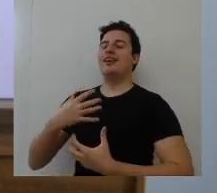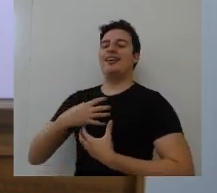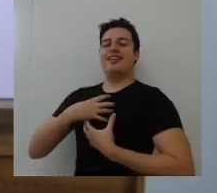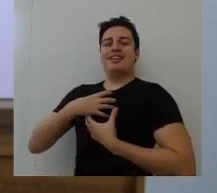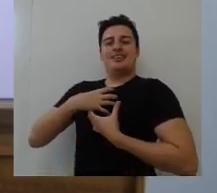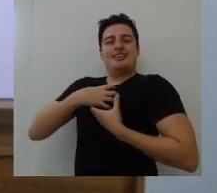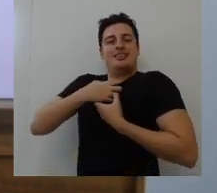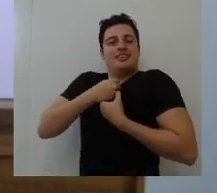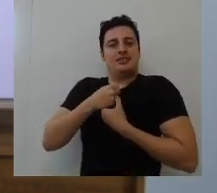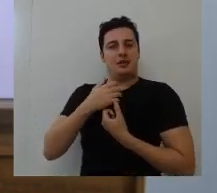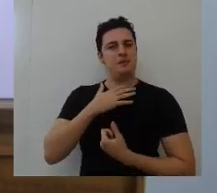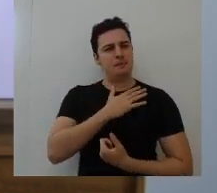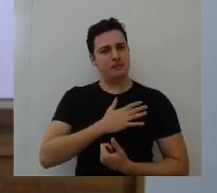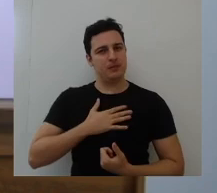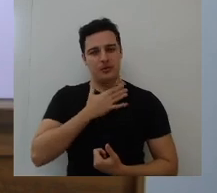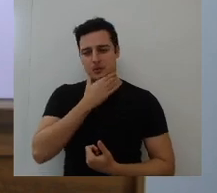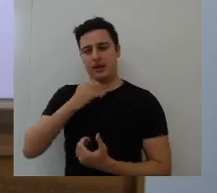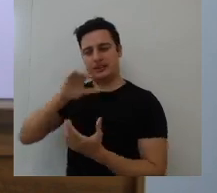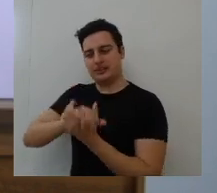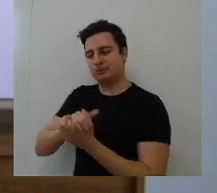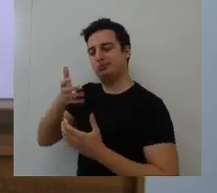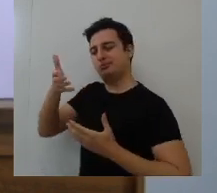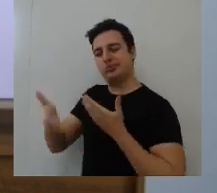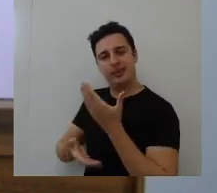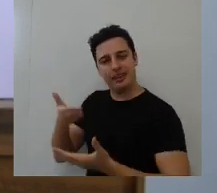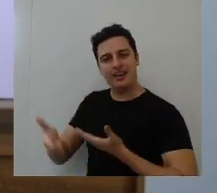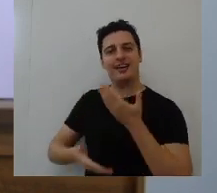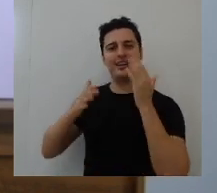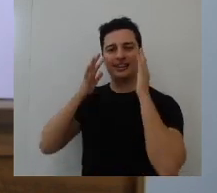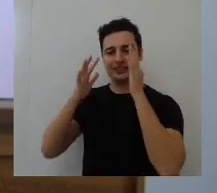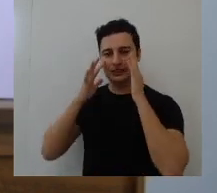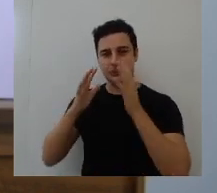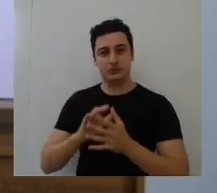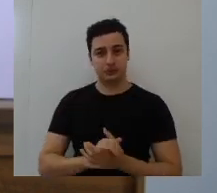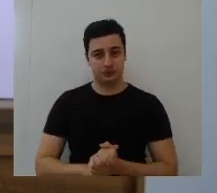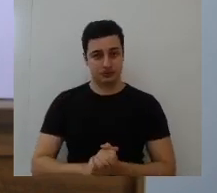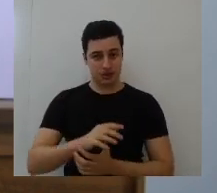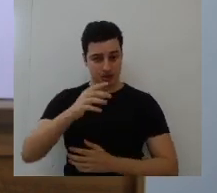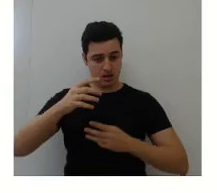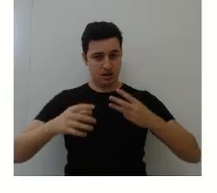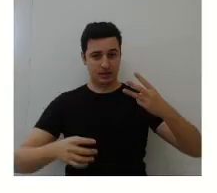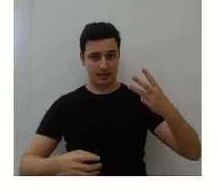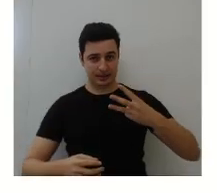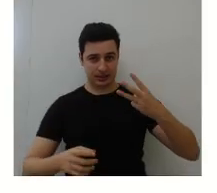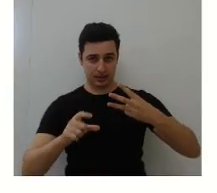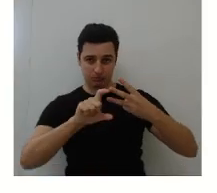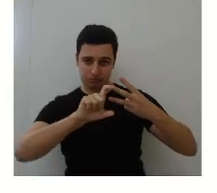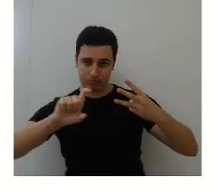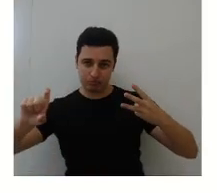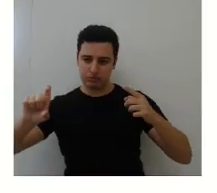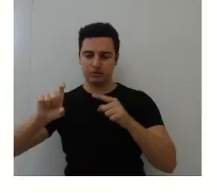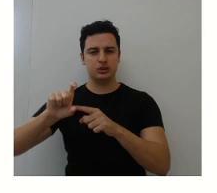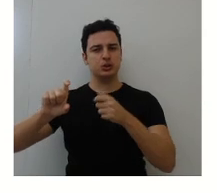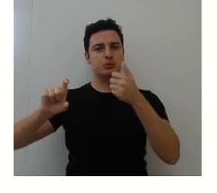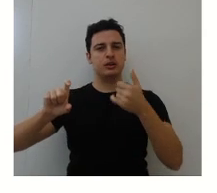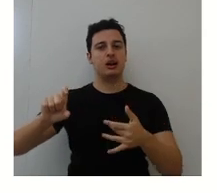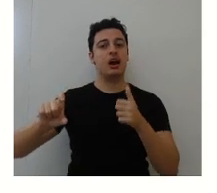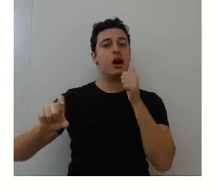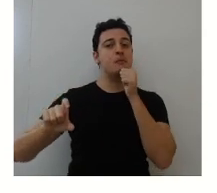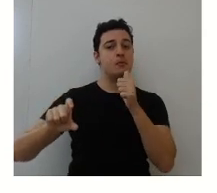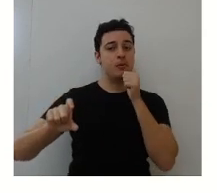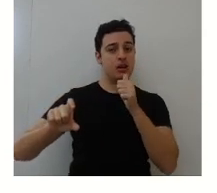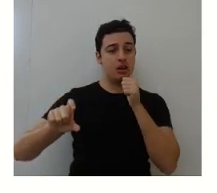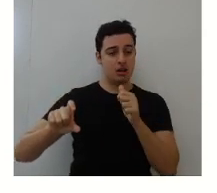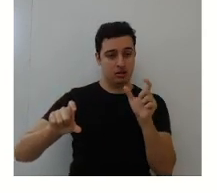ela cuida do marido da melhor maneira. Já na terceira estrofe, tem dizendo que elas têm que